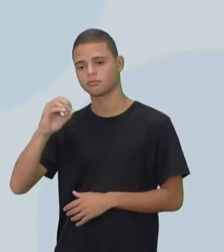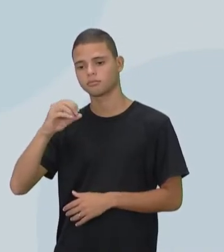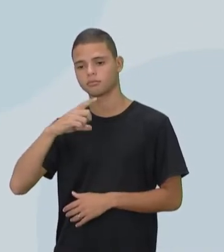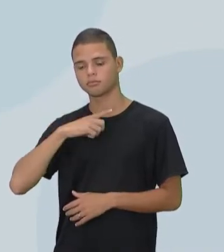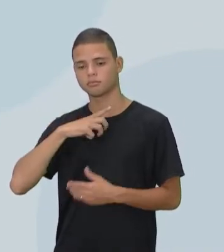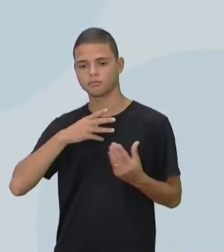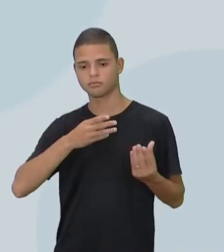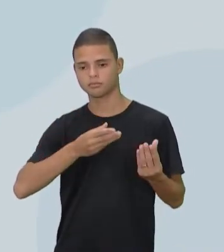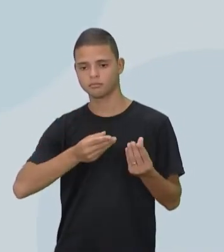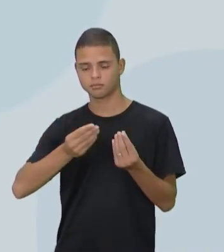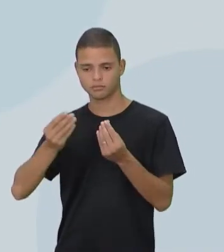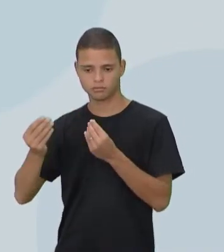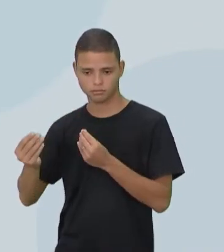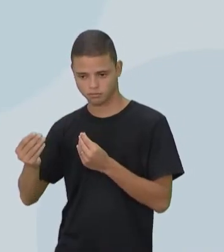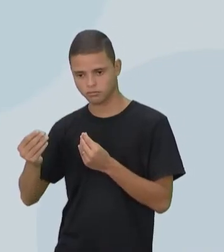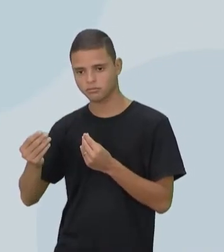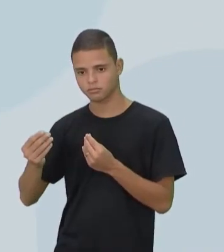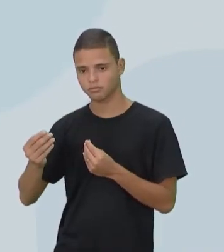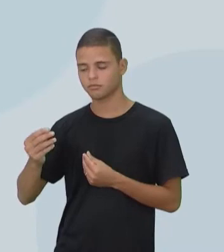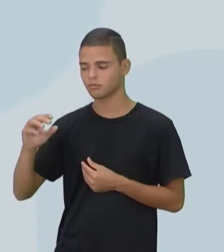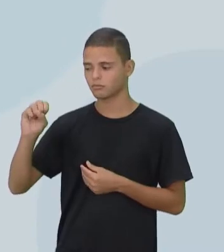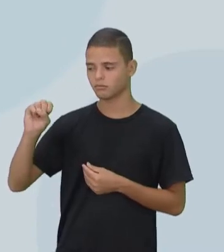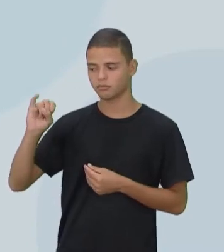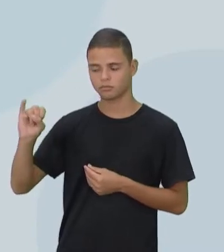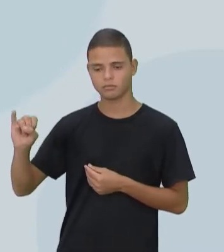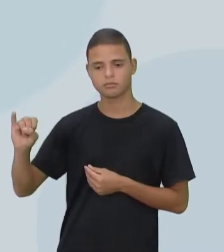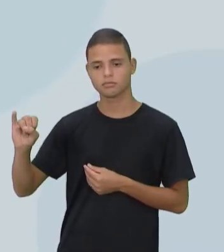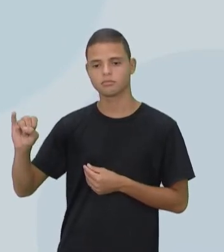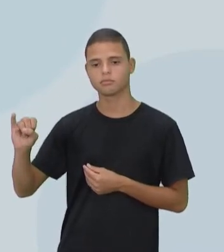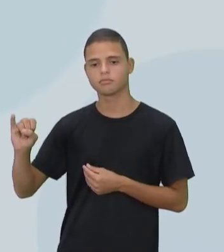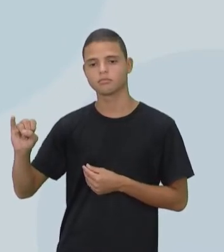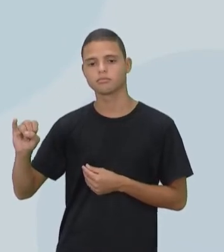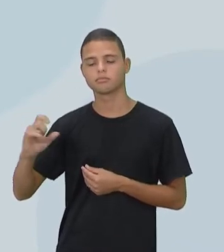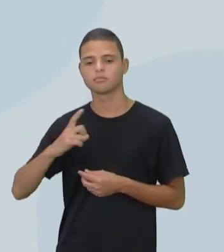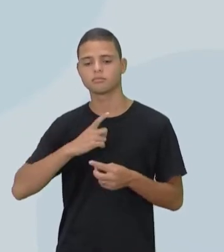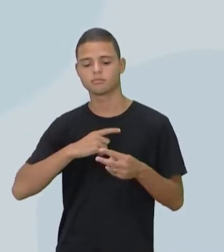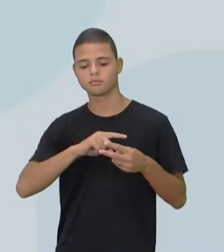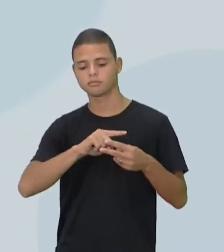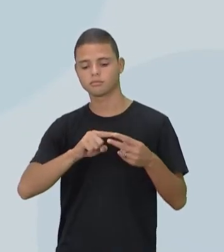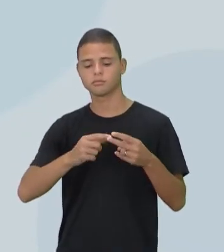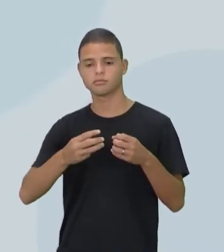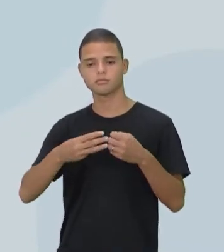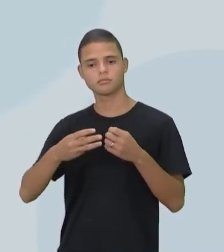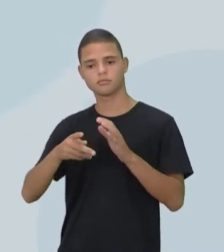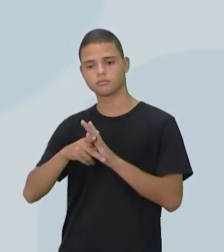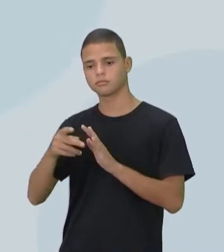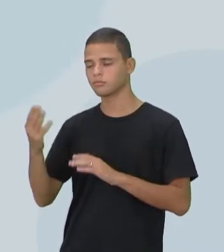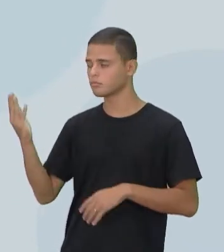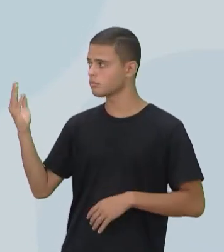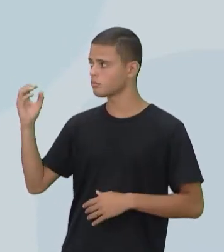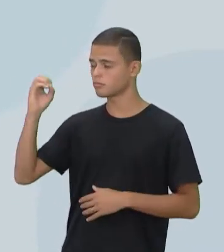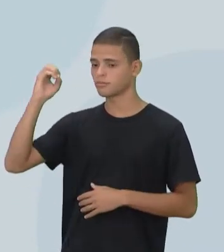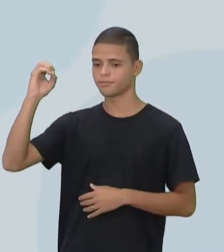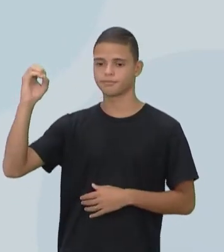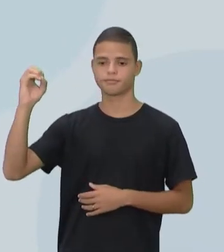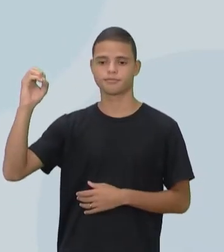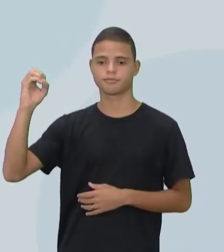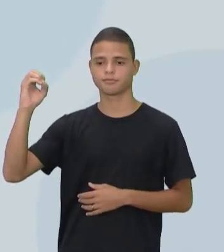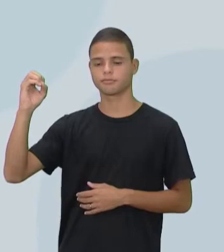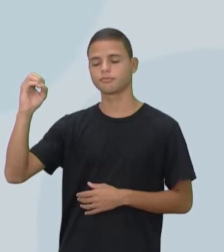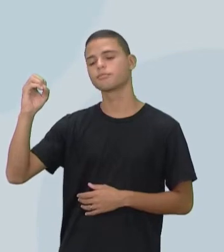do Silício, conforme o professor já comentou aqui, e também 2 átomos do elemento químico